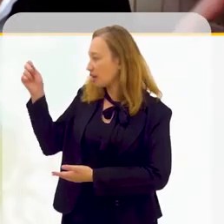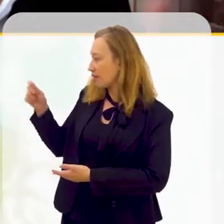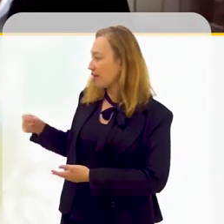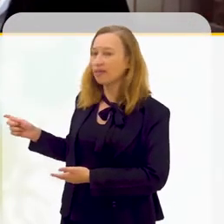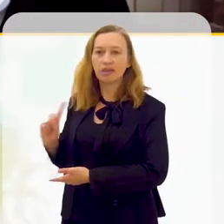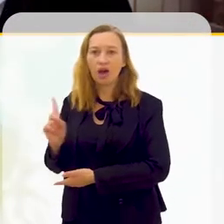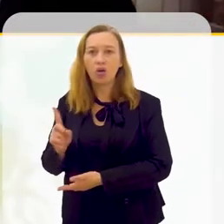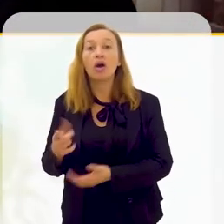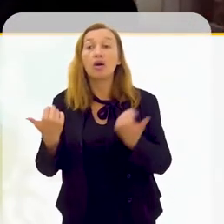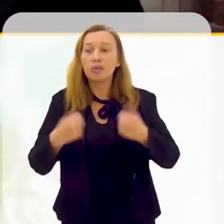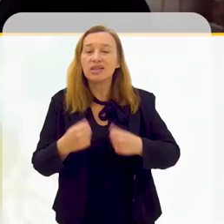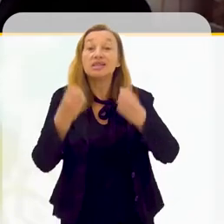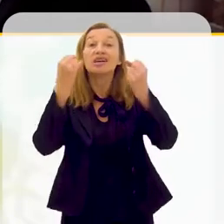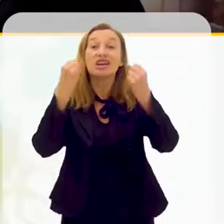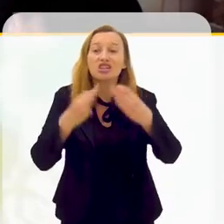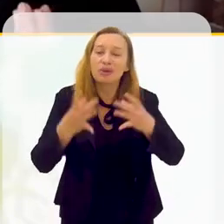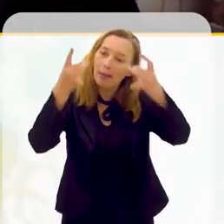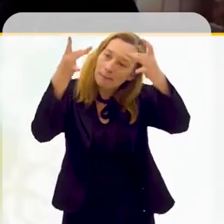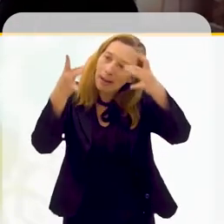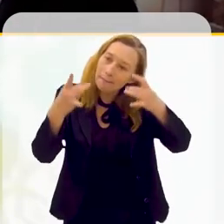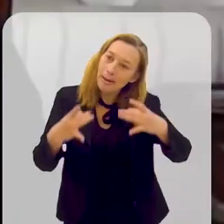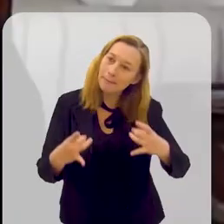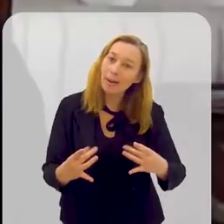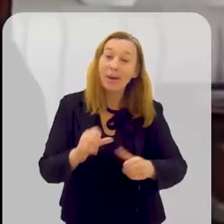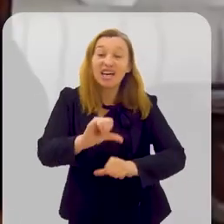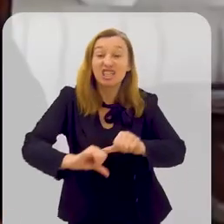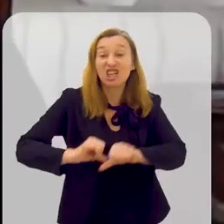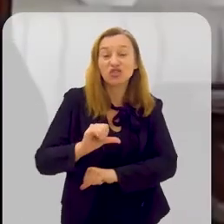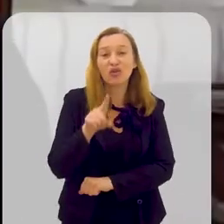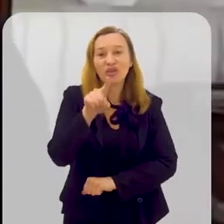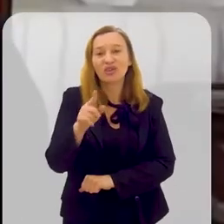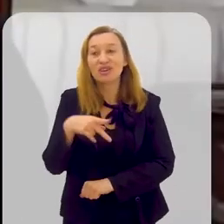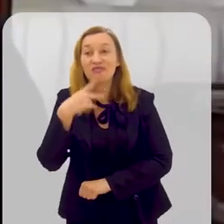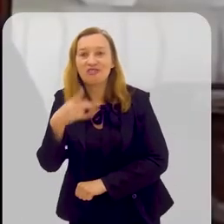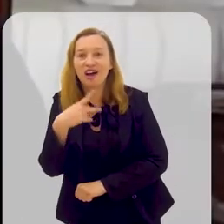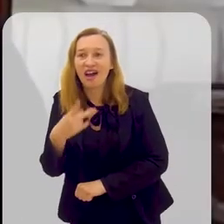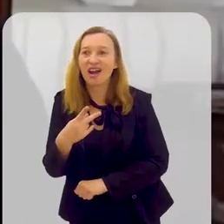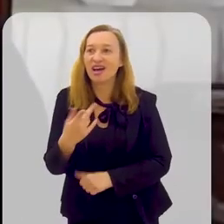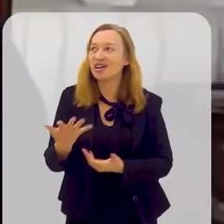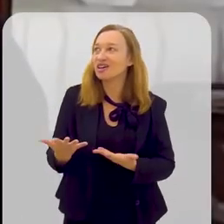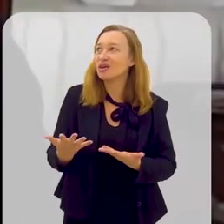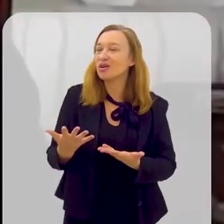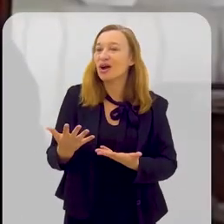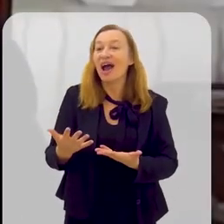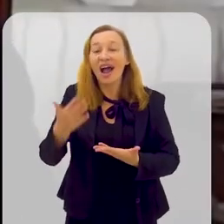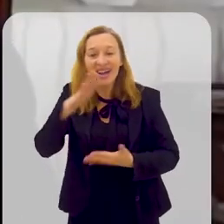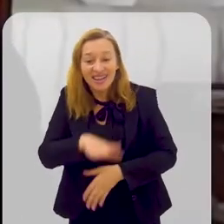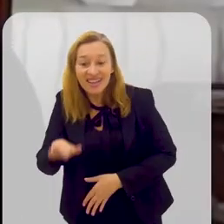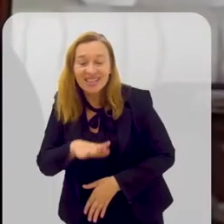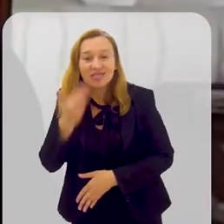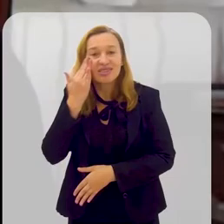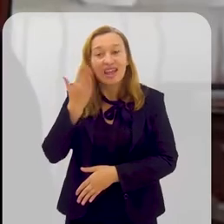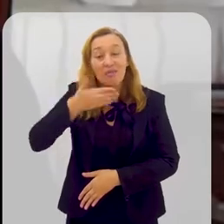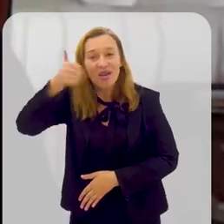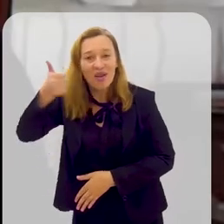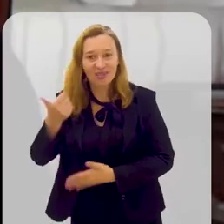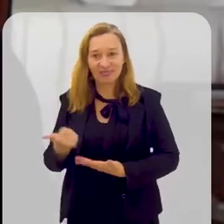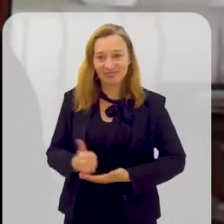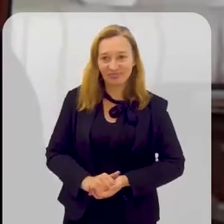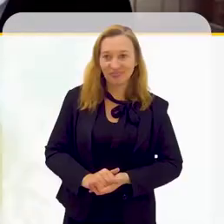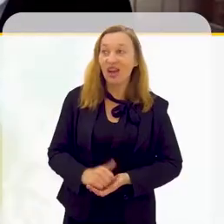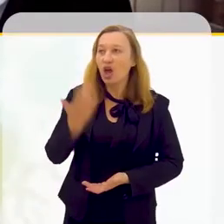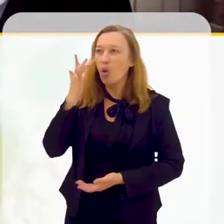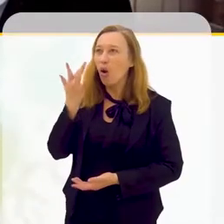existe mais né mas você tem que explicar transformar o que você fala de forma que a criança possa